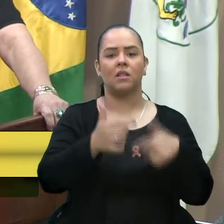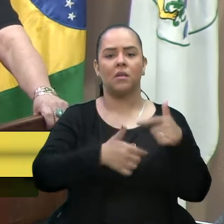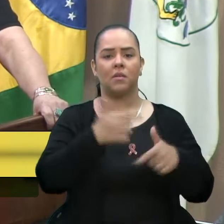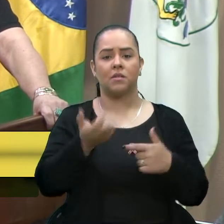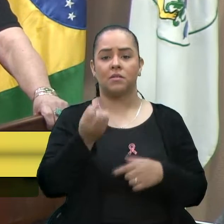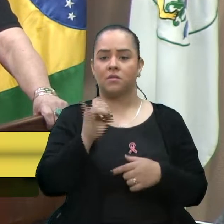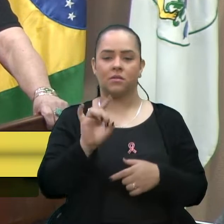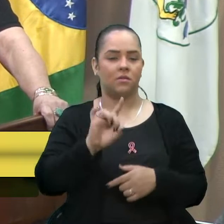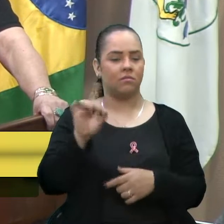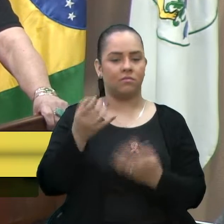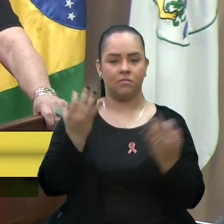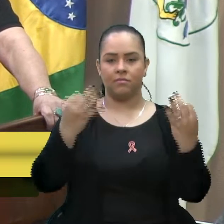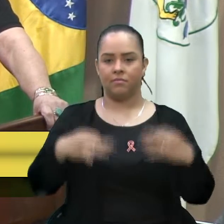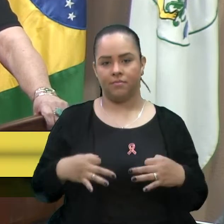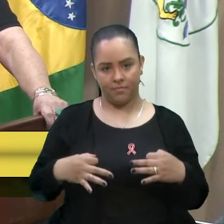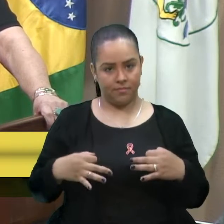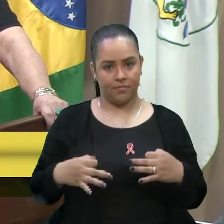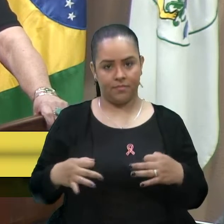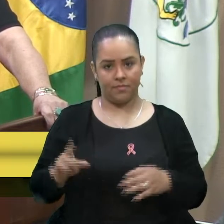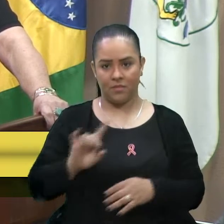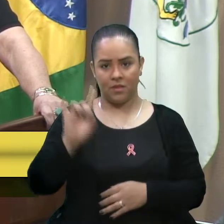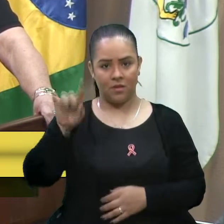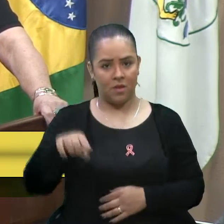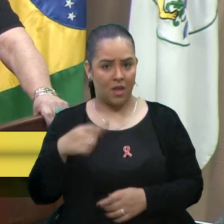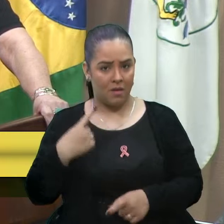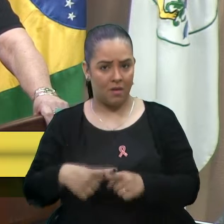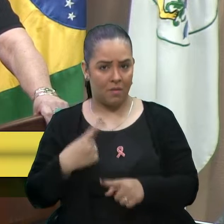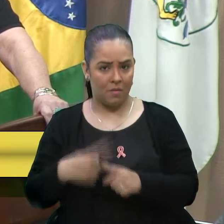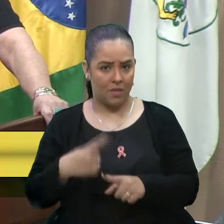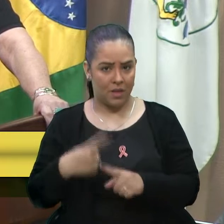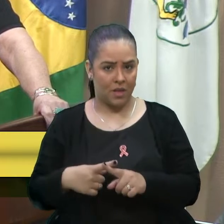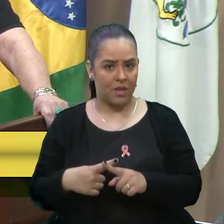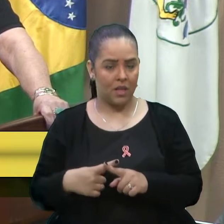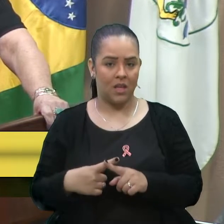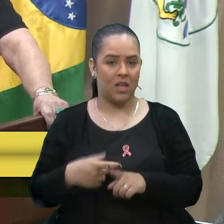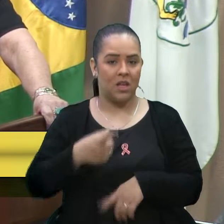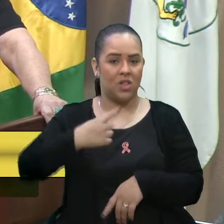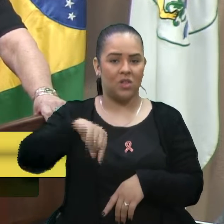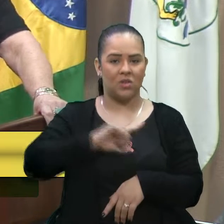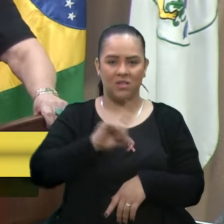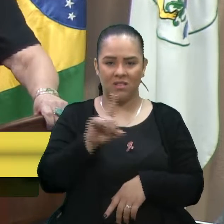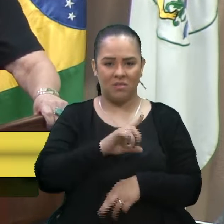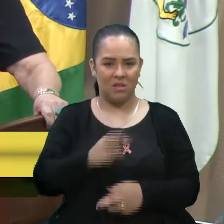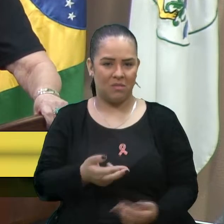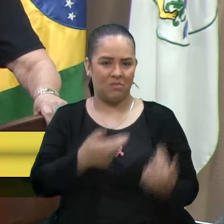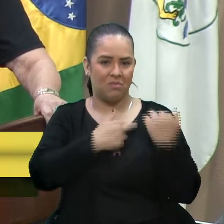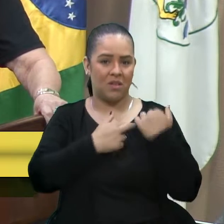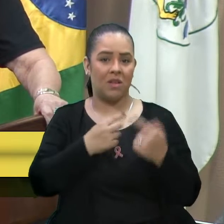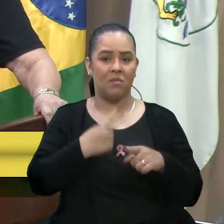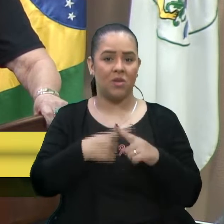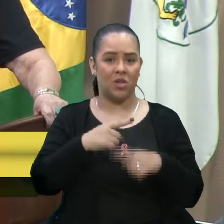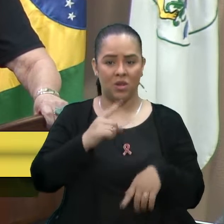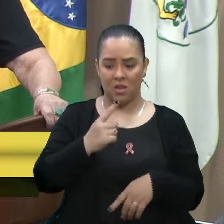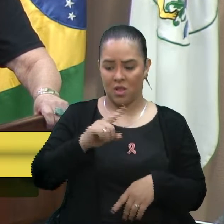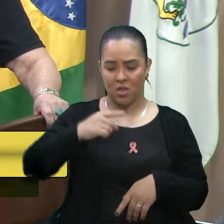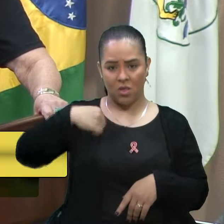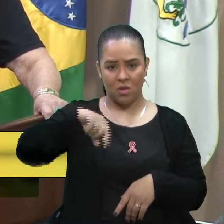não funciona, não é porque nós não somos responsáveis, é porque nós somos mal mandados.